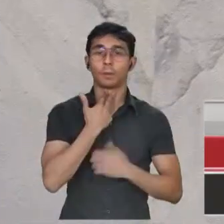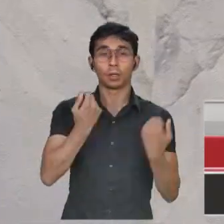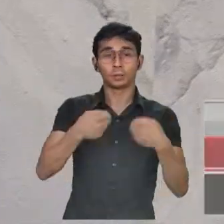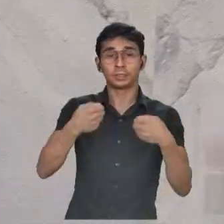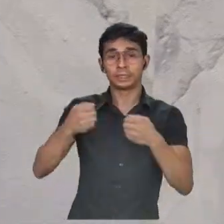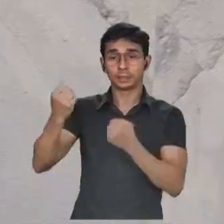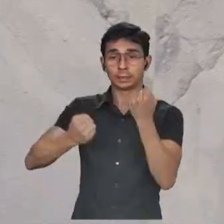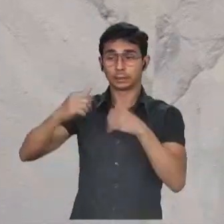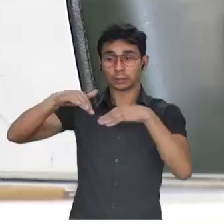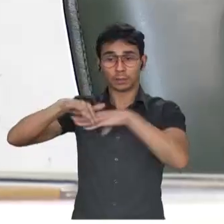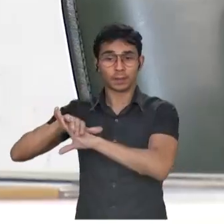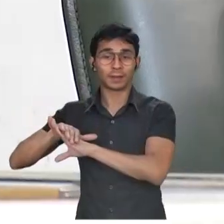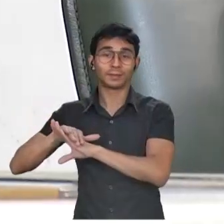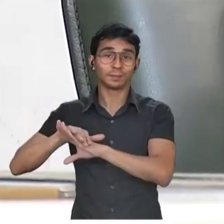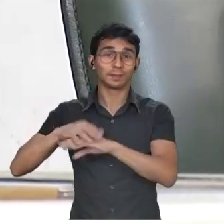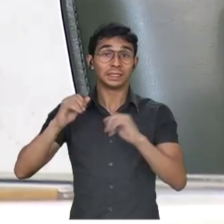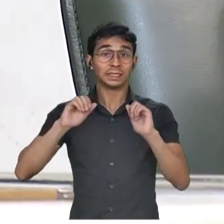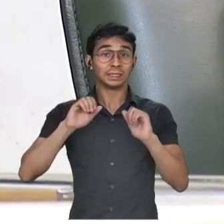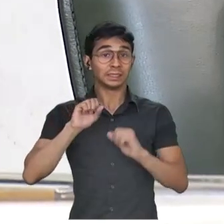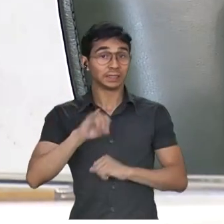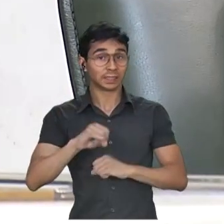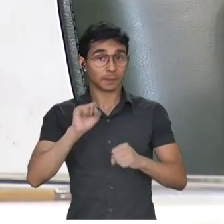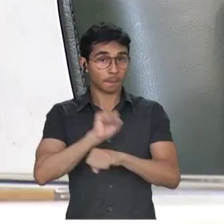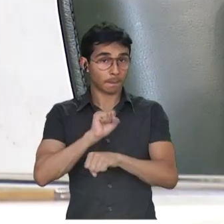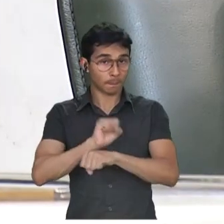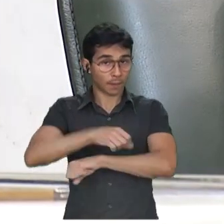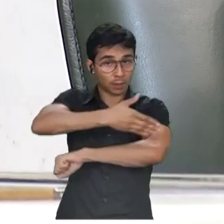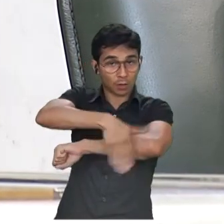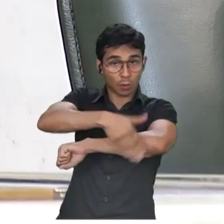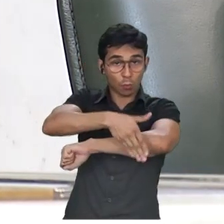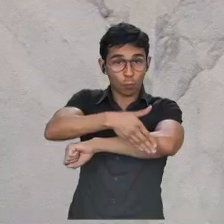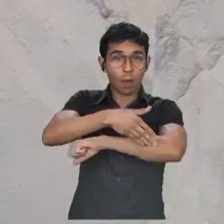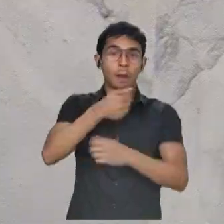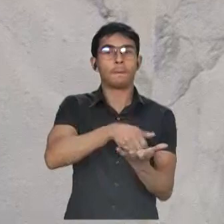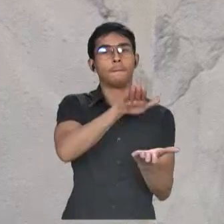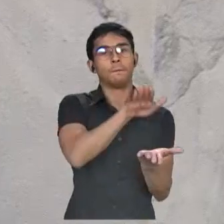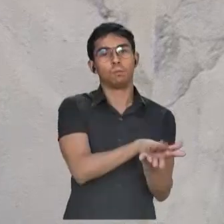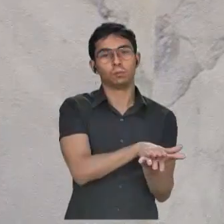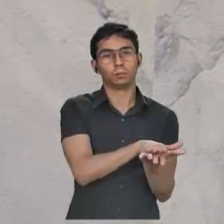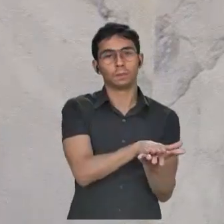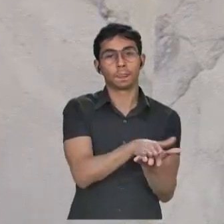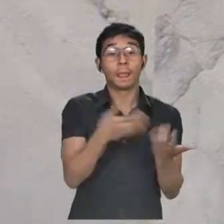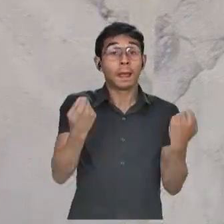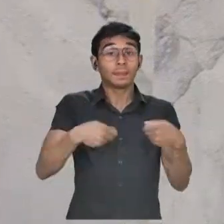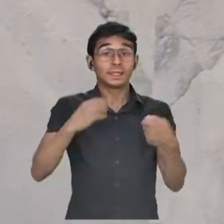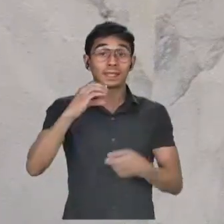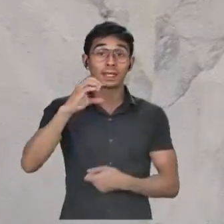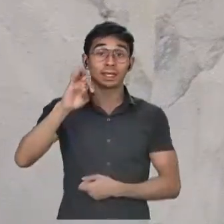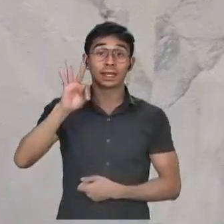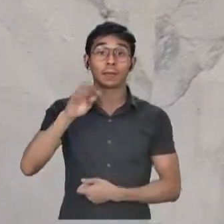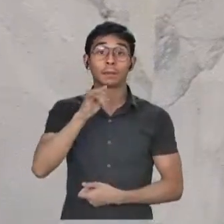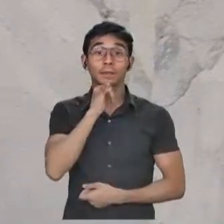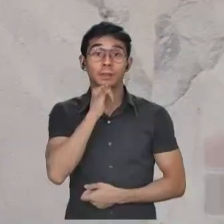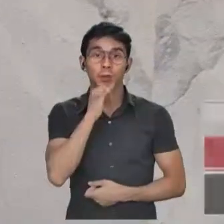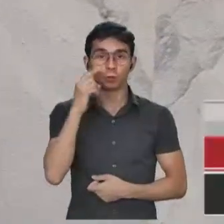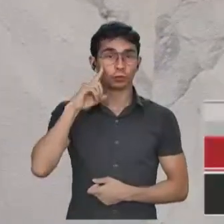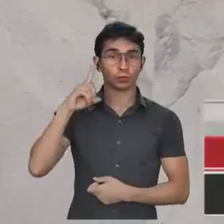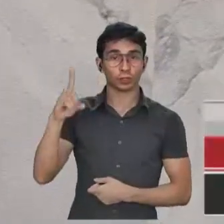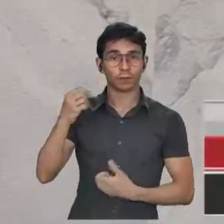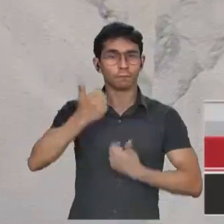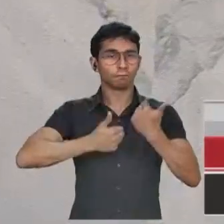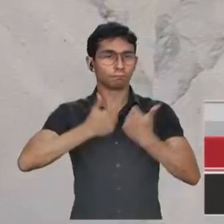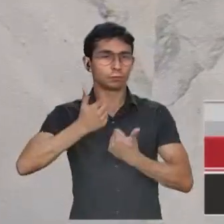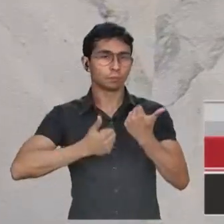multados e onde precisa a ct quer no cruzamento que no trânsito o dia que tem jogo que é um absurdo o senhor não manda a gente não via